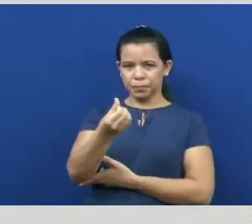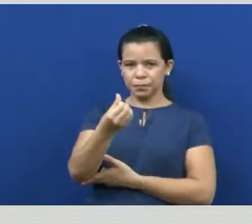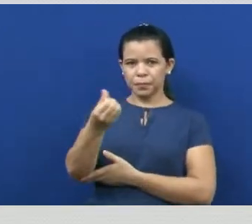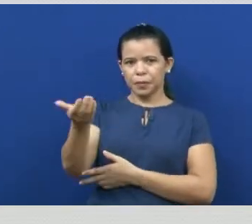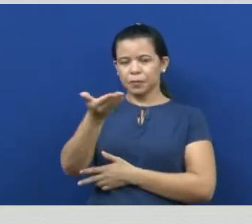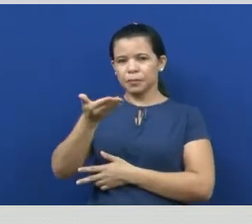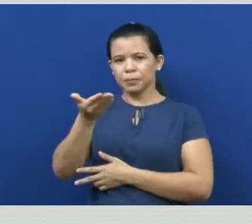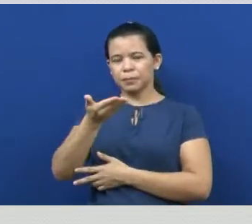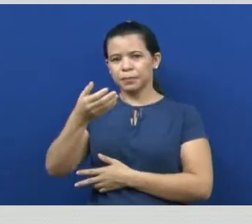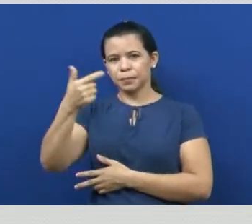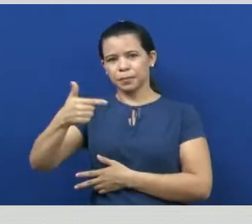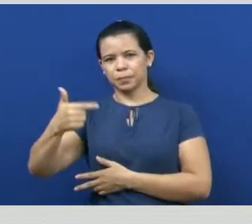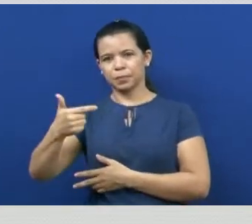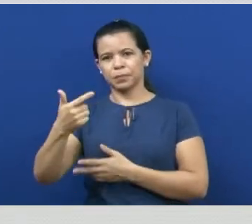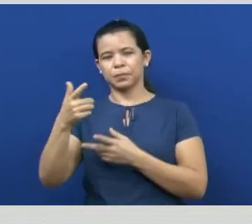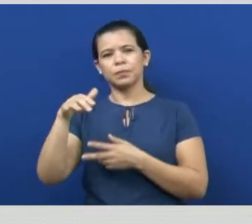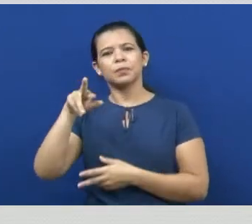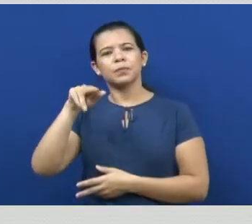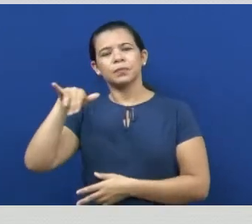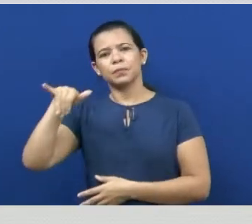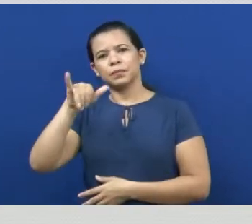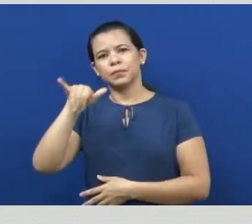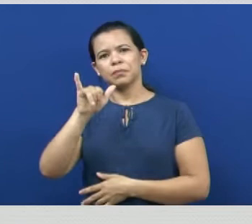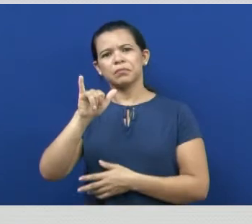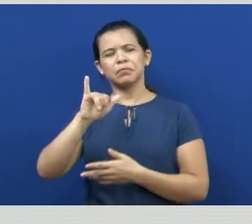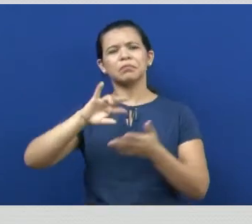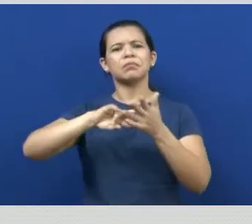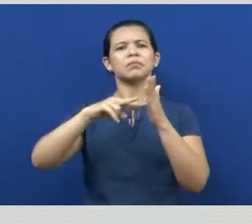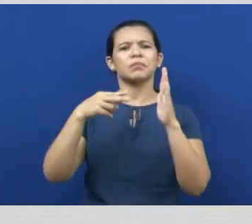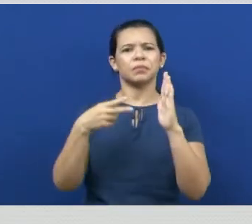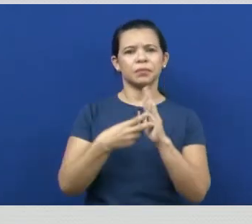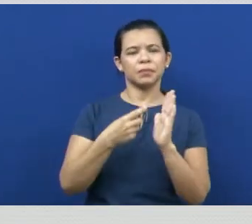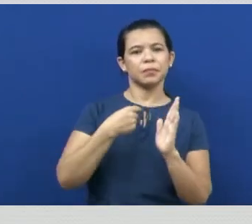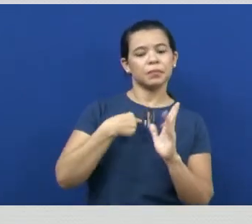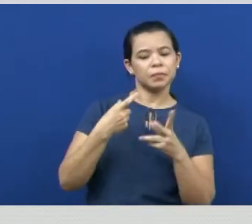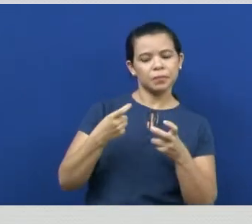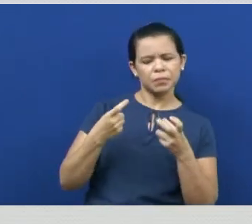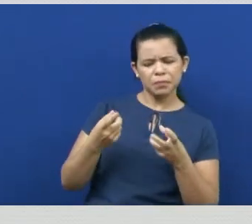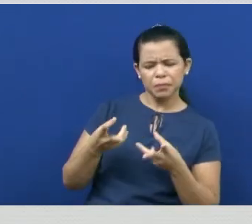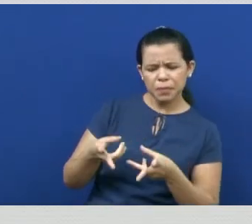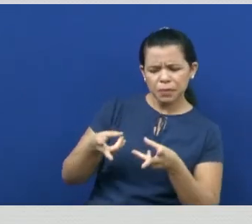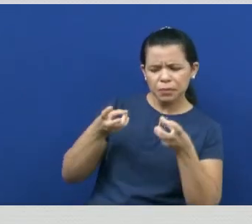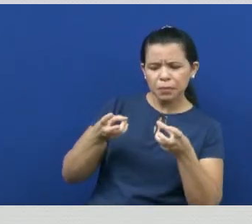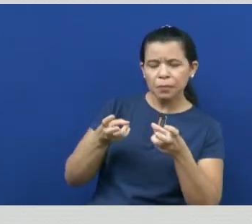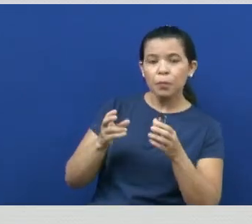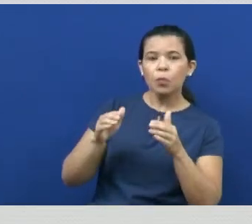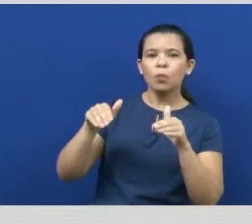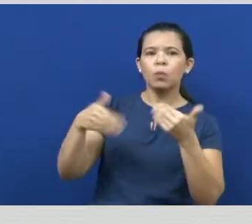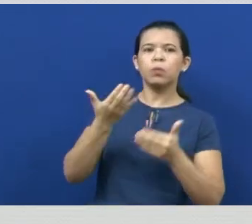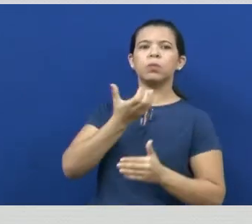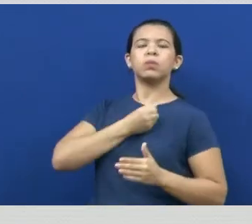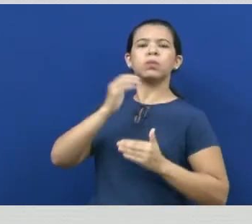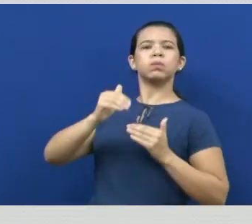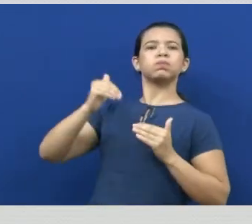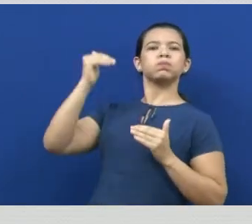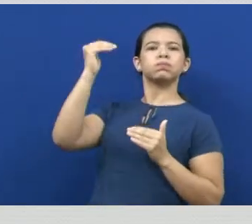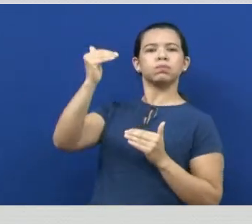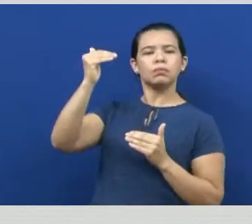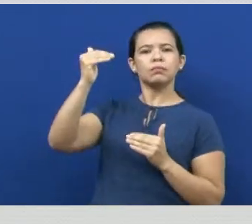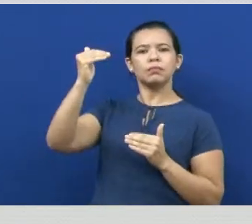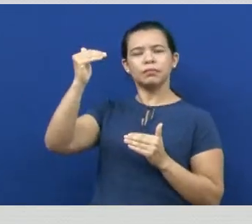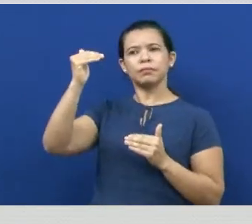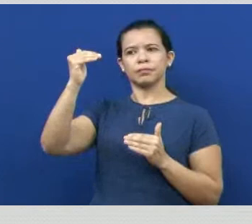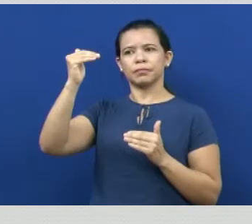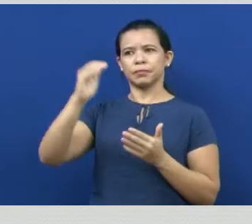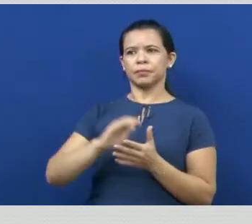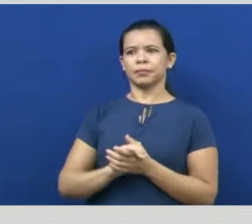a y, ou seja, eu preciso descobrir qual é o expoente que, aplicado à base